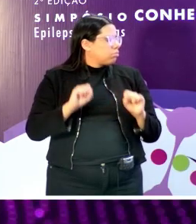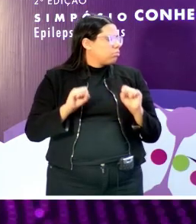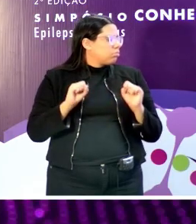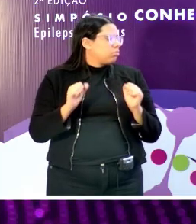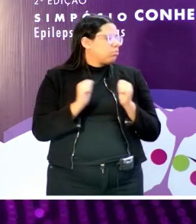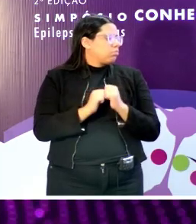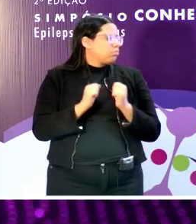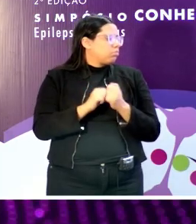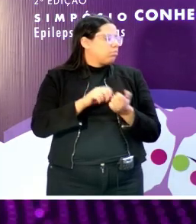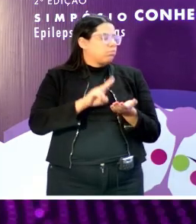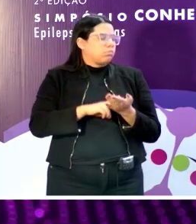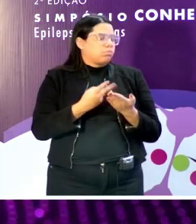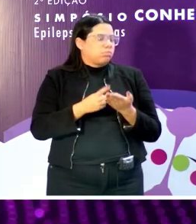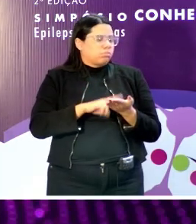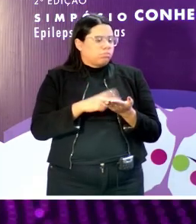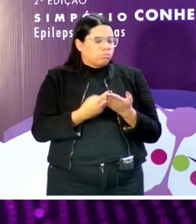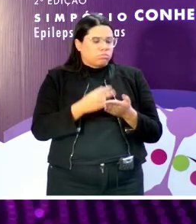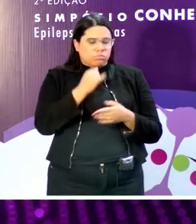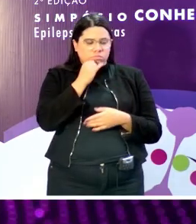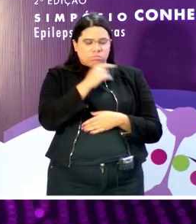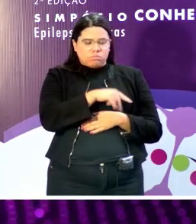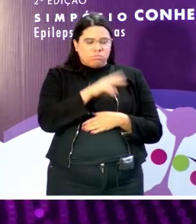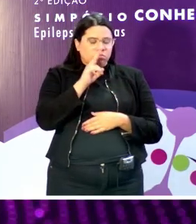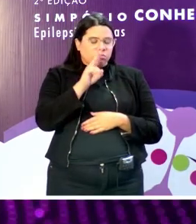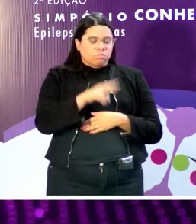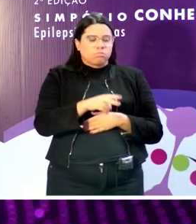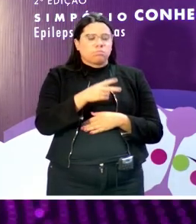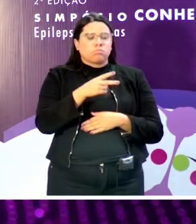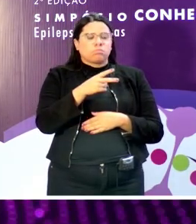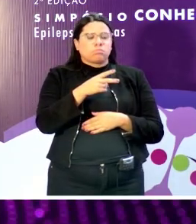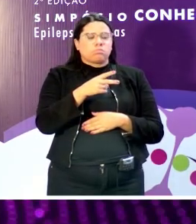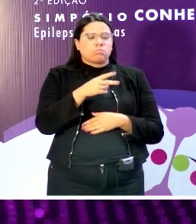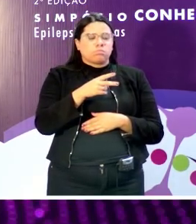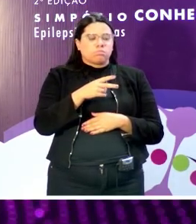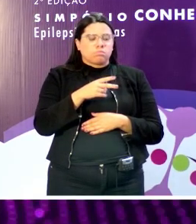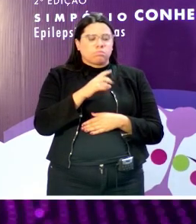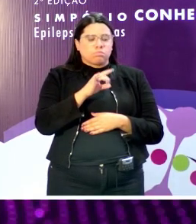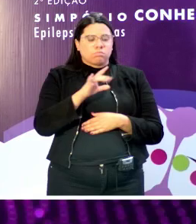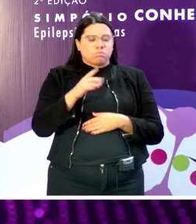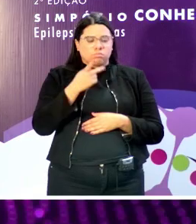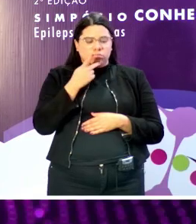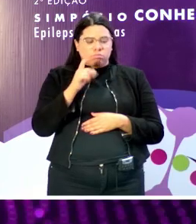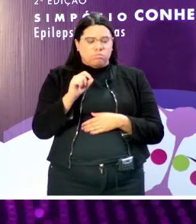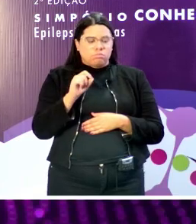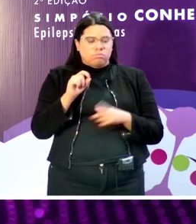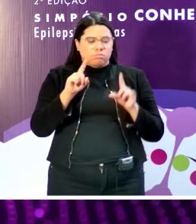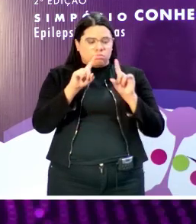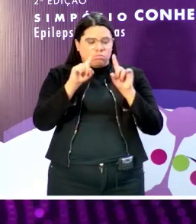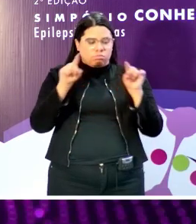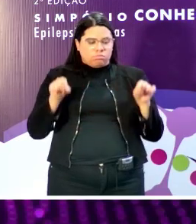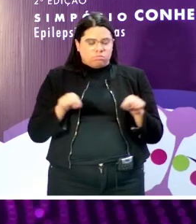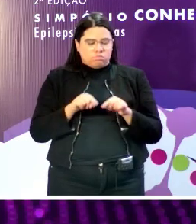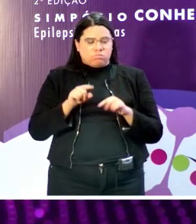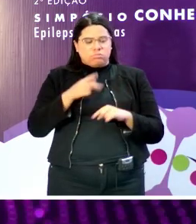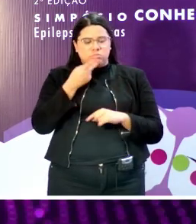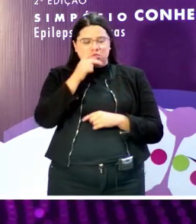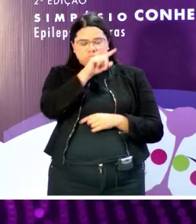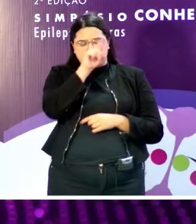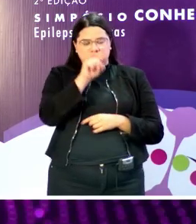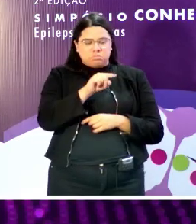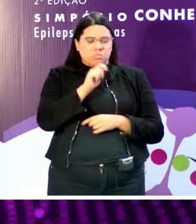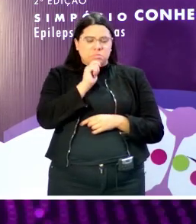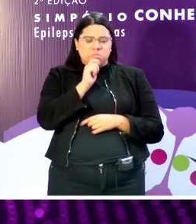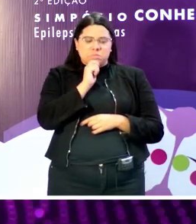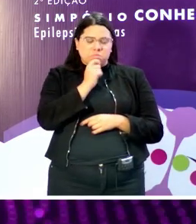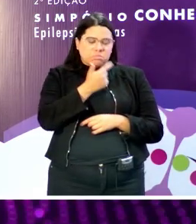epilepsia refratária? Como vocês podem ver na imagem, dentro de cada caixinha diz hipótese. São hipóteses, a gente ainda não provou